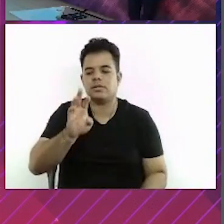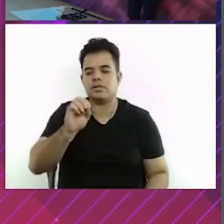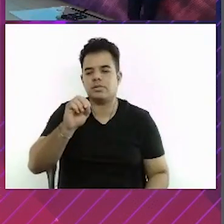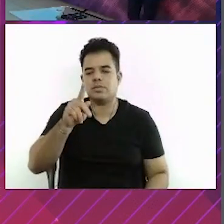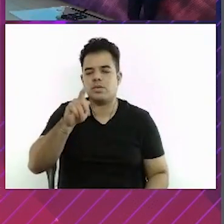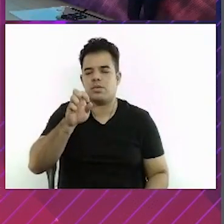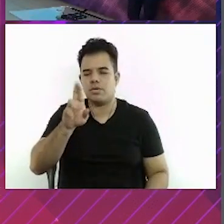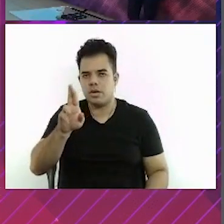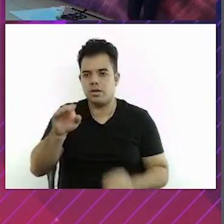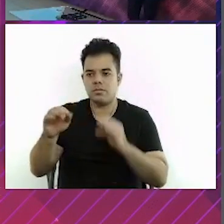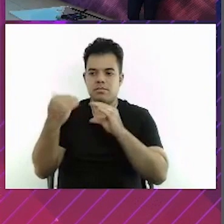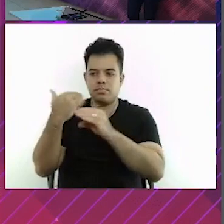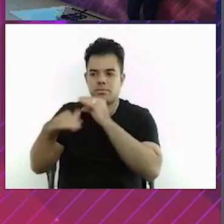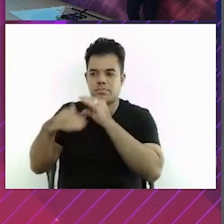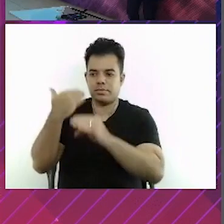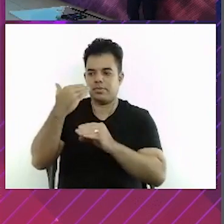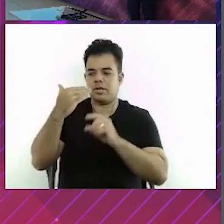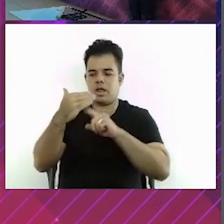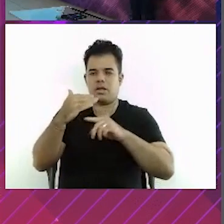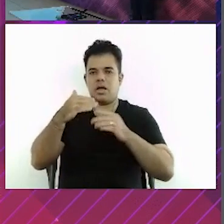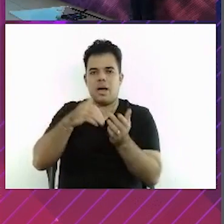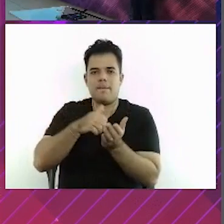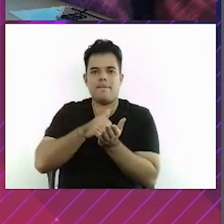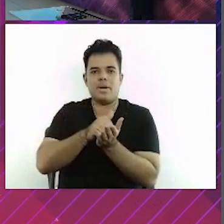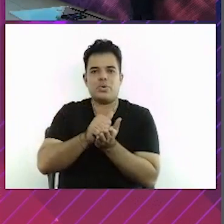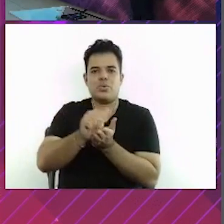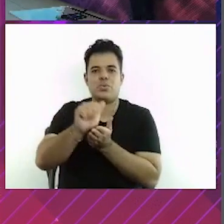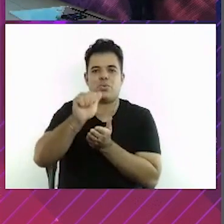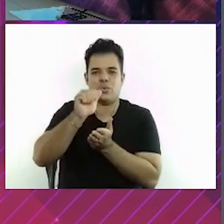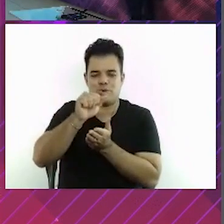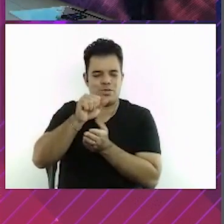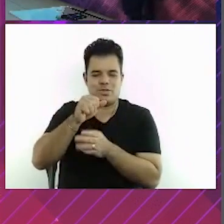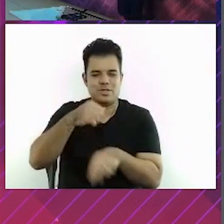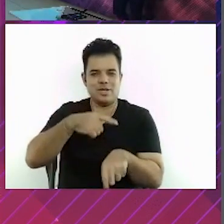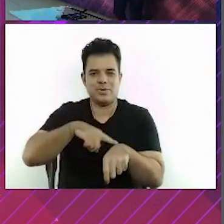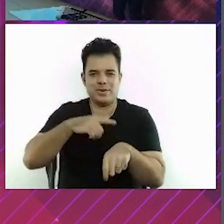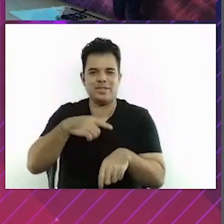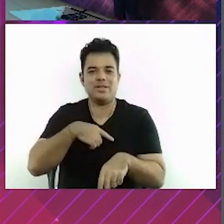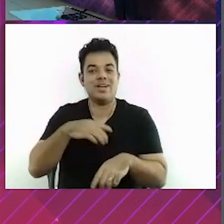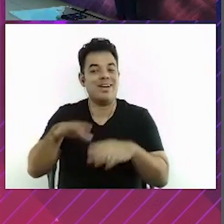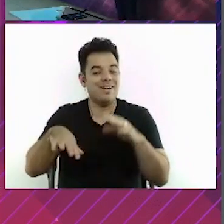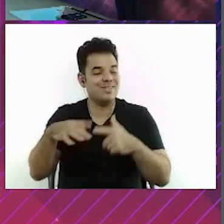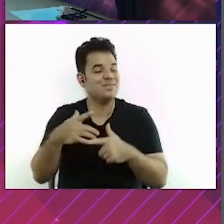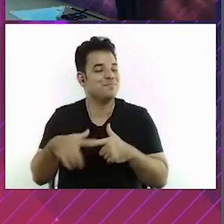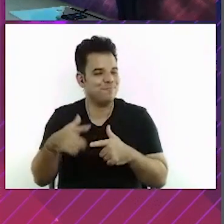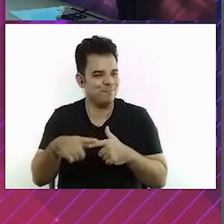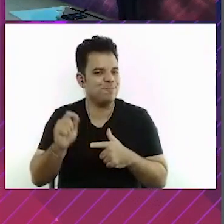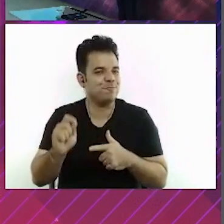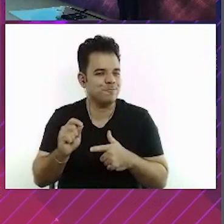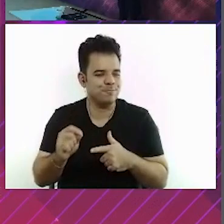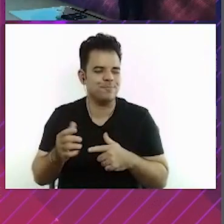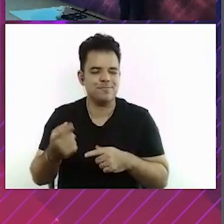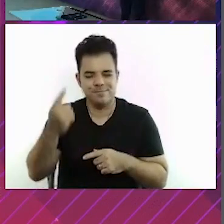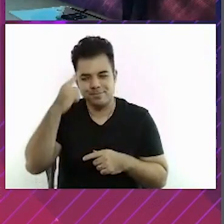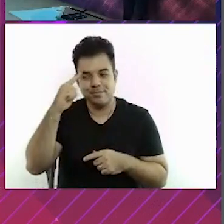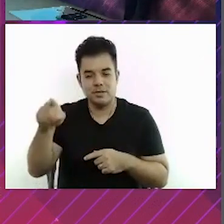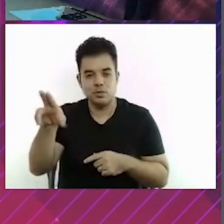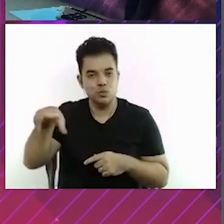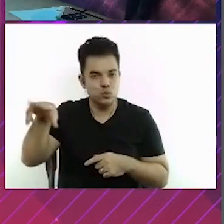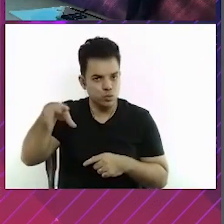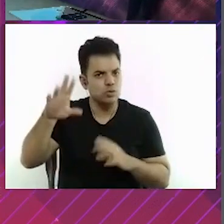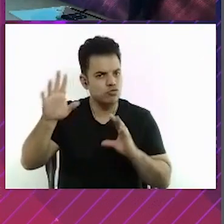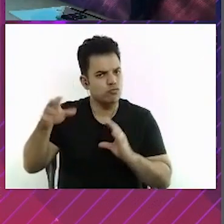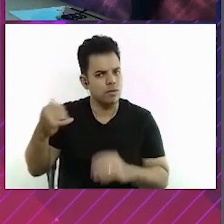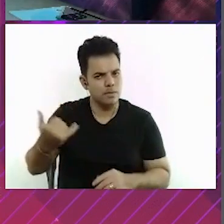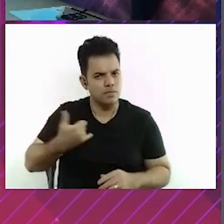recebeu a confirmação. O problema é o seguinte, o teu consumidor já sinalizou que ele